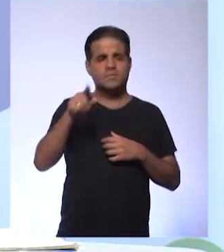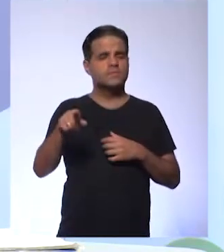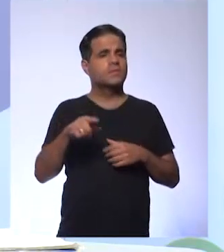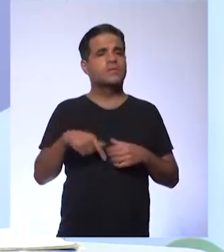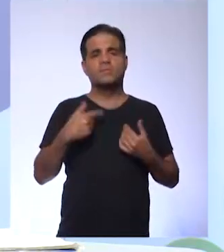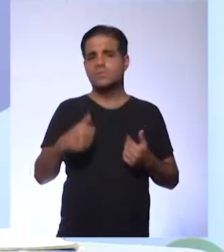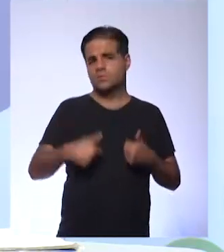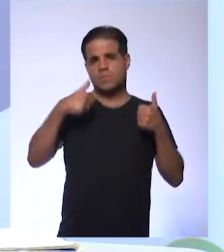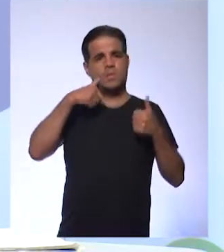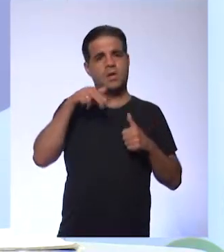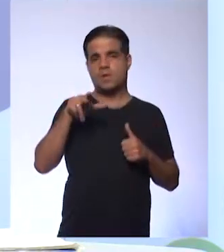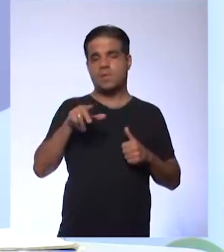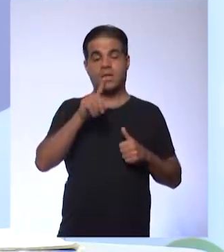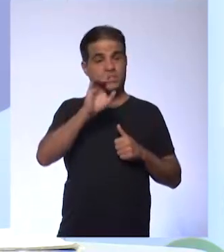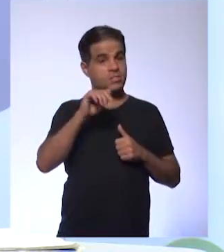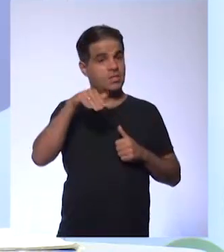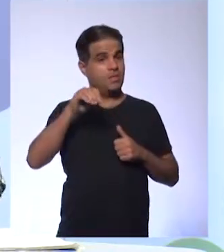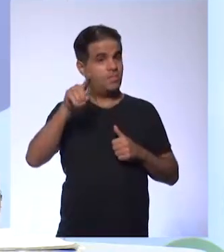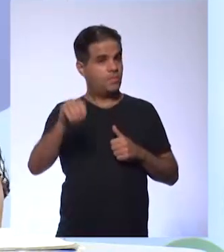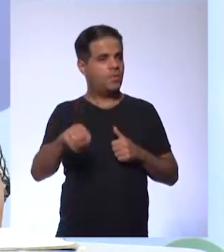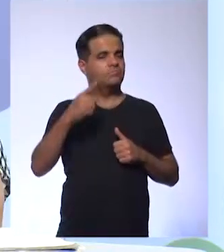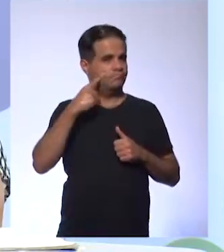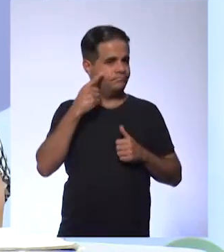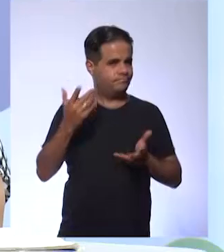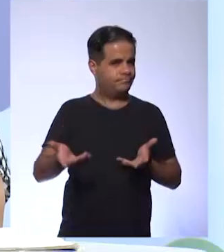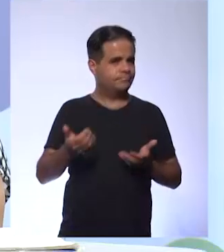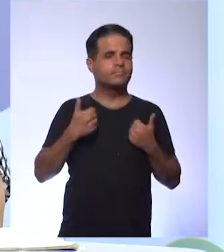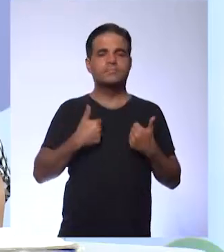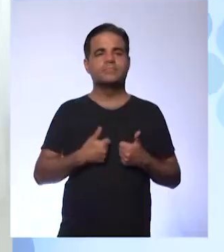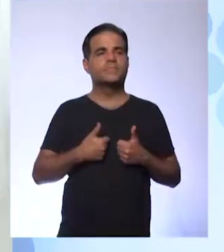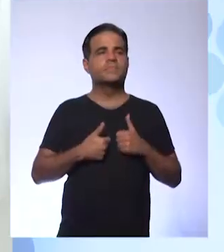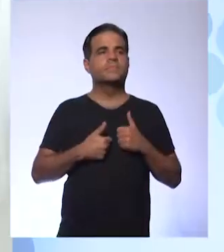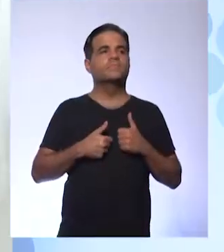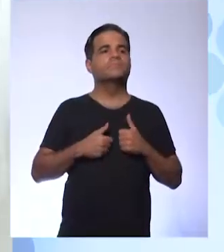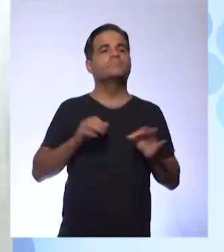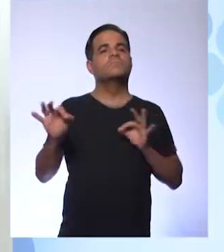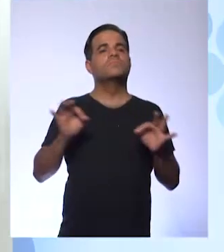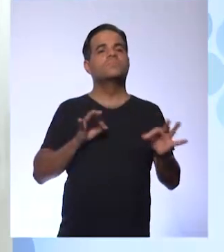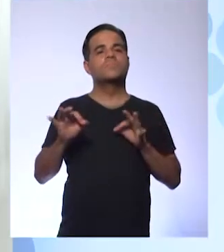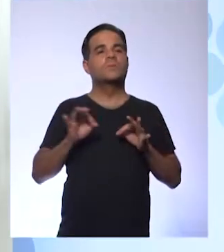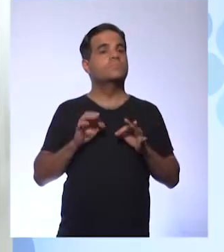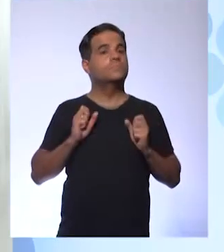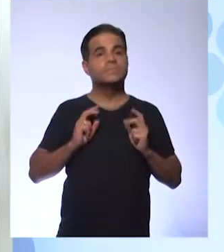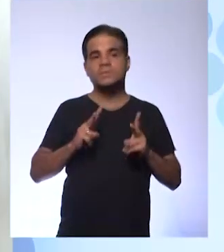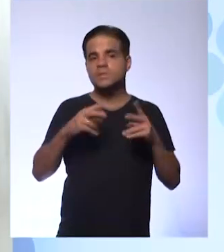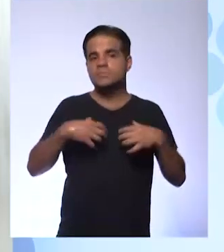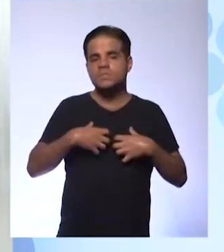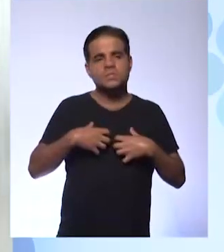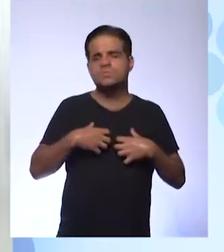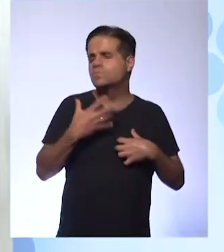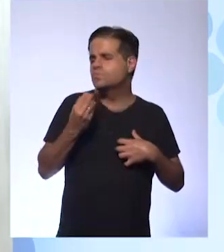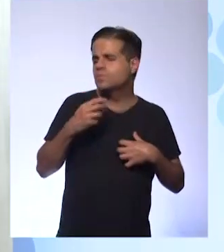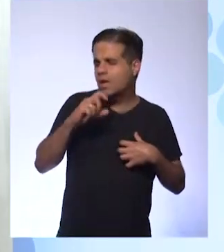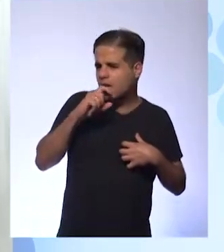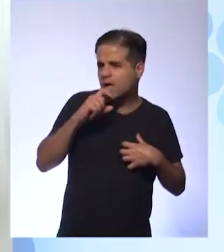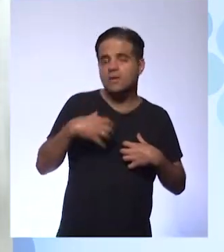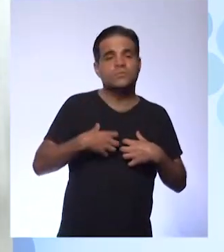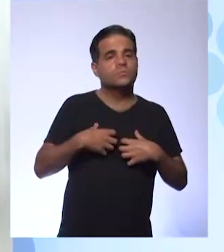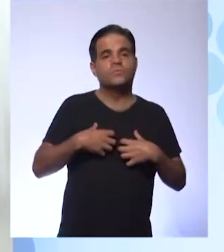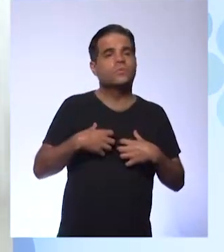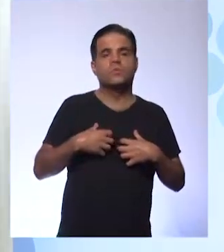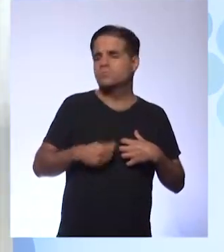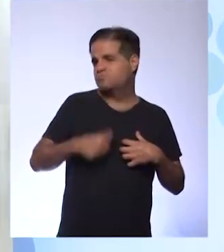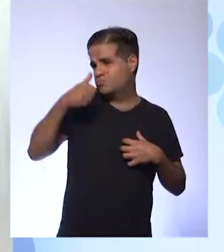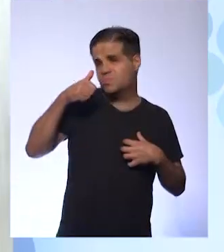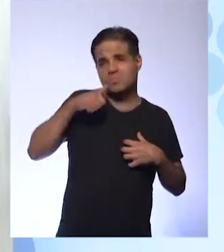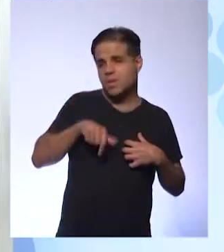que não sou a melhor irmã. De modo que não falei. Pronto, muito bem. Arrumamos. Sempre senti muito ciúme de você, de modo que não sou a